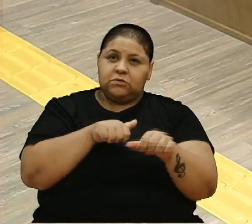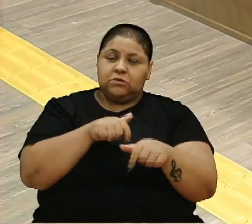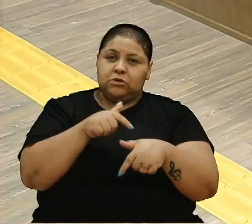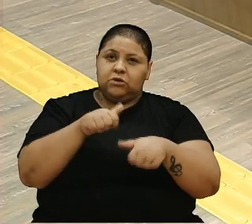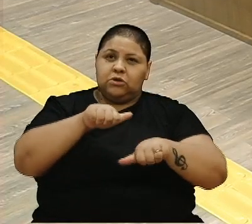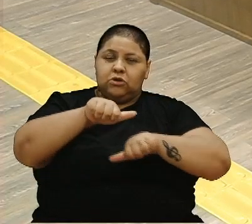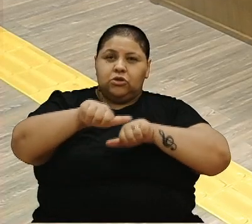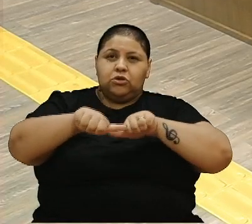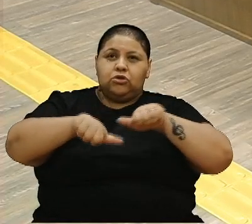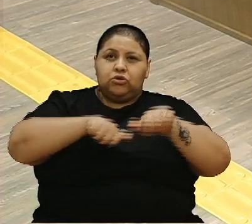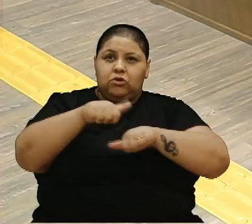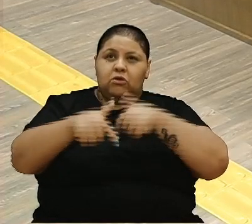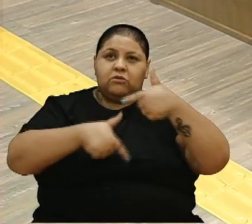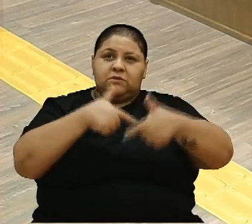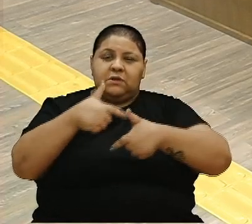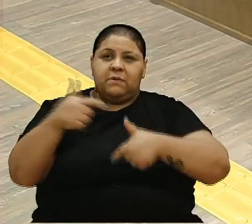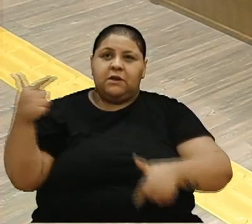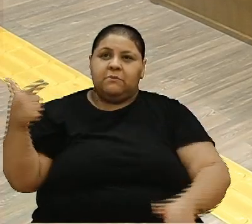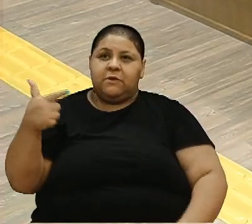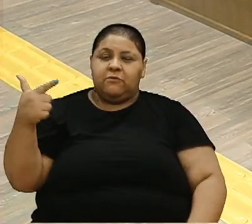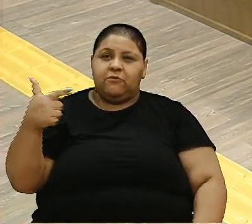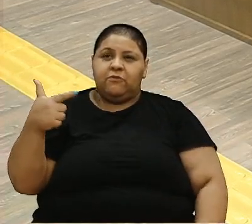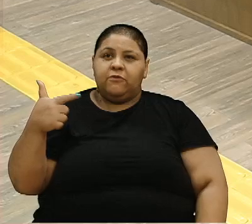para o vice-presidente vereador Petrini.